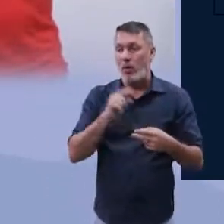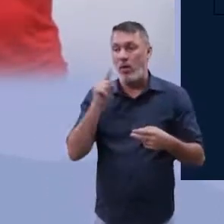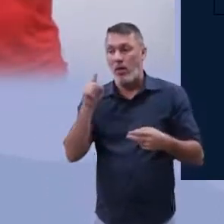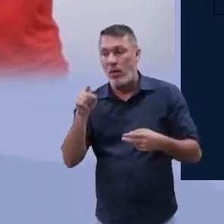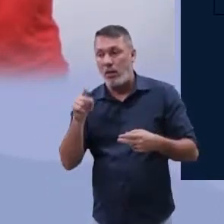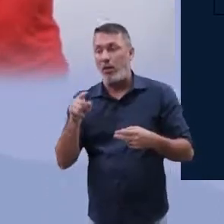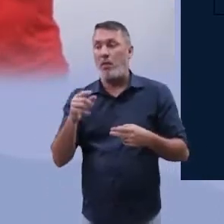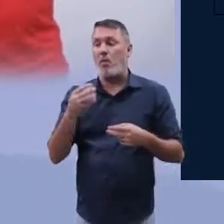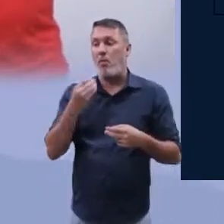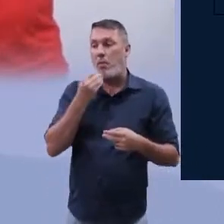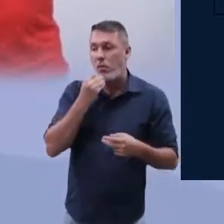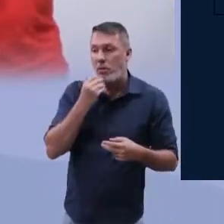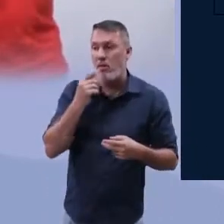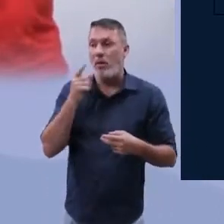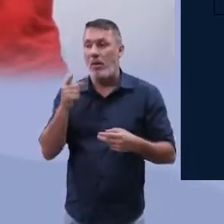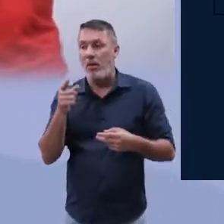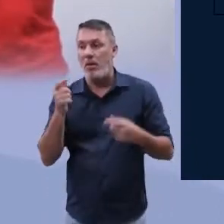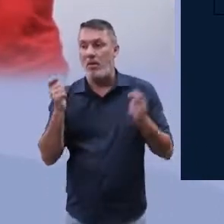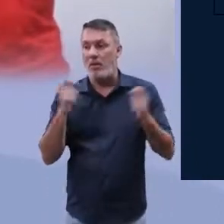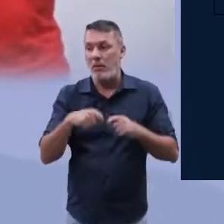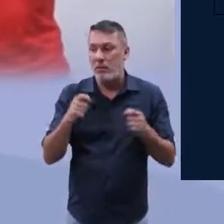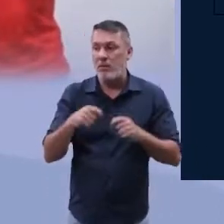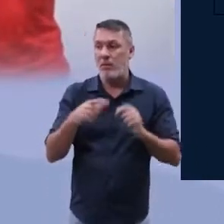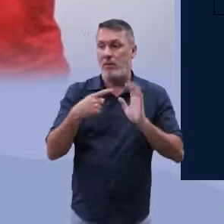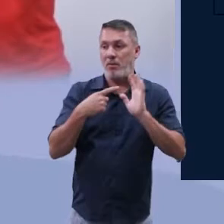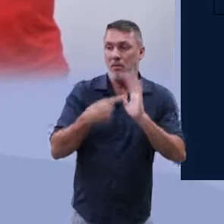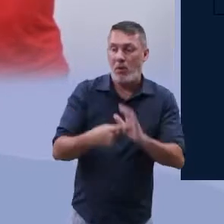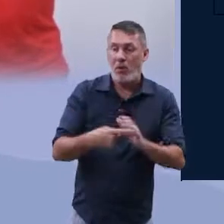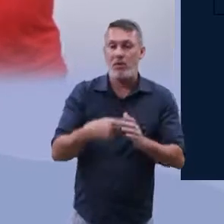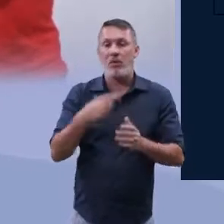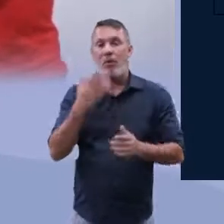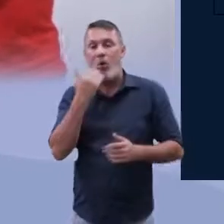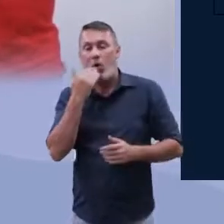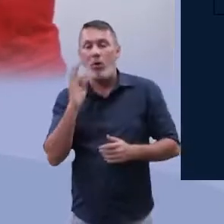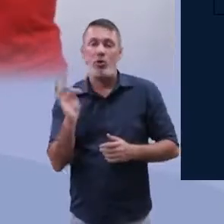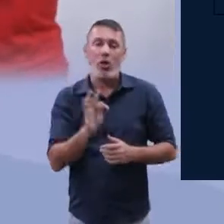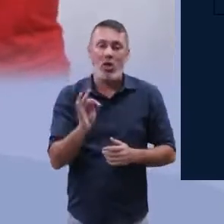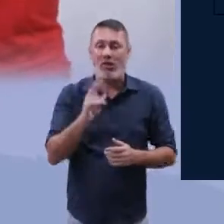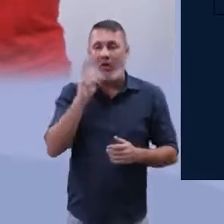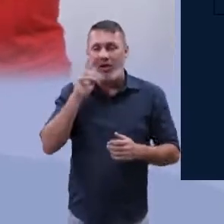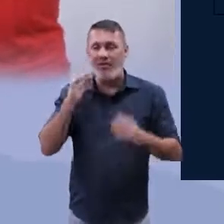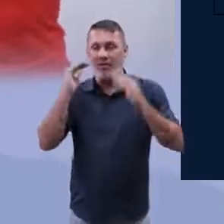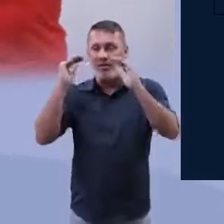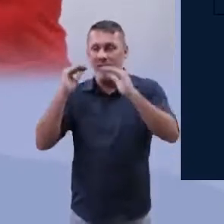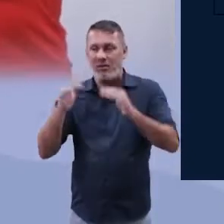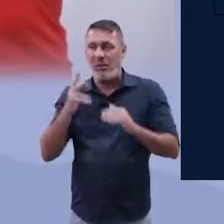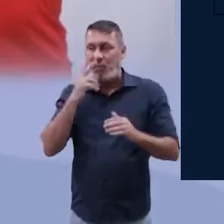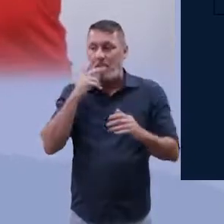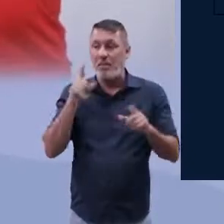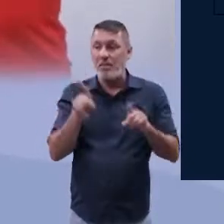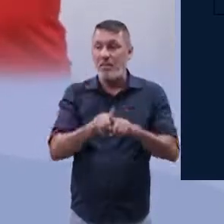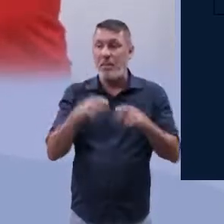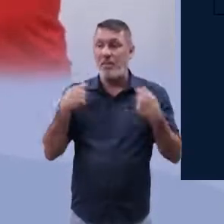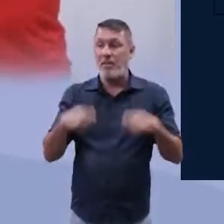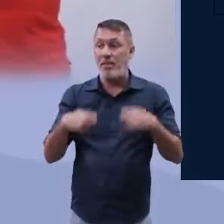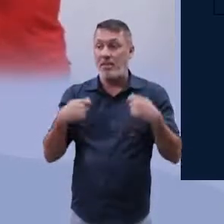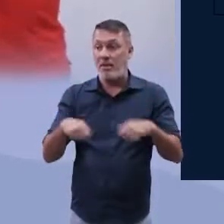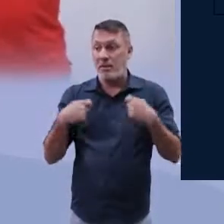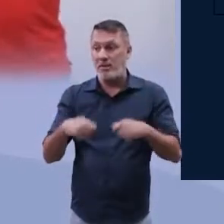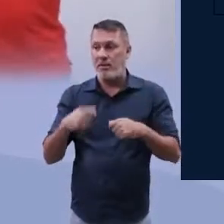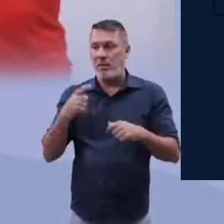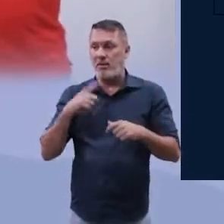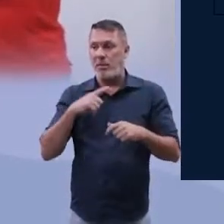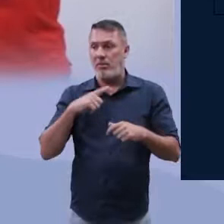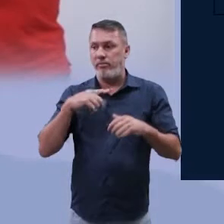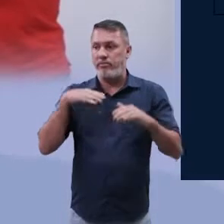Nossa, você poderia, né? Olha, você precisa, né, experimentar essa torta. Então você pode usar, né, até como necessidade, né?